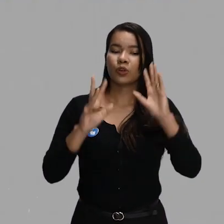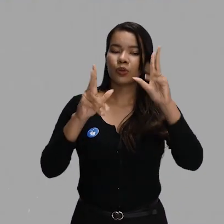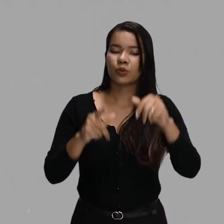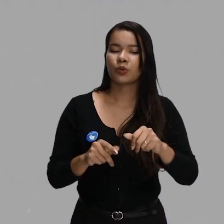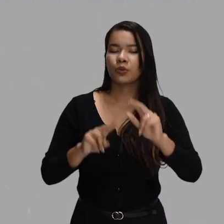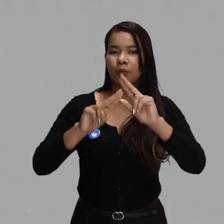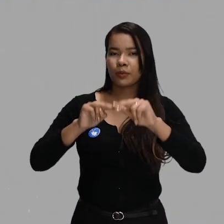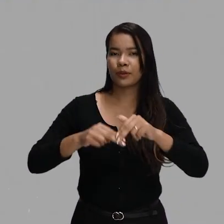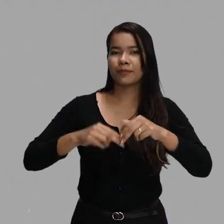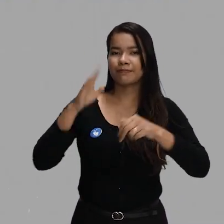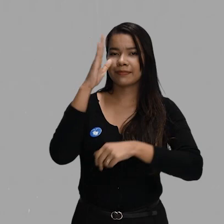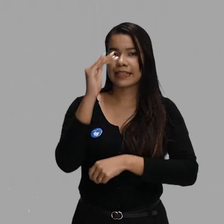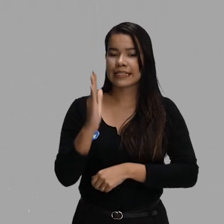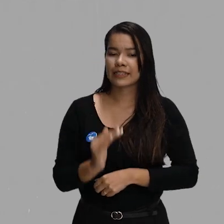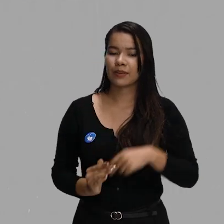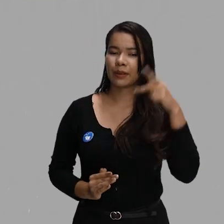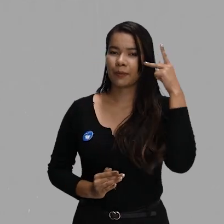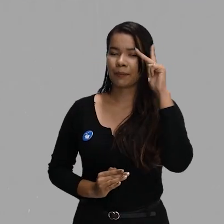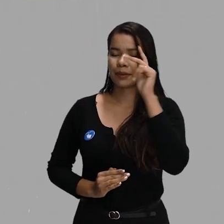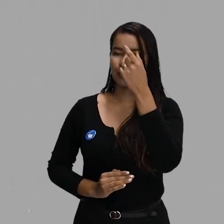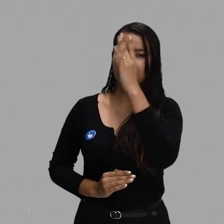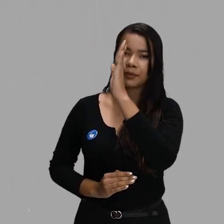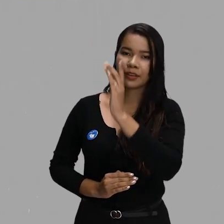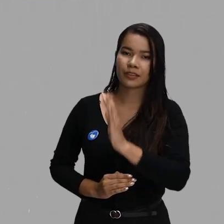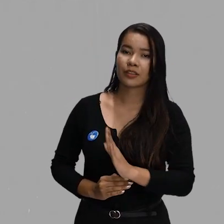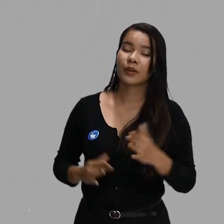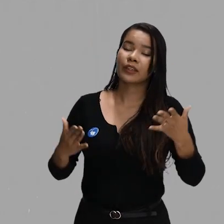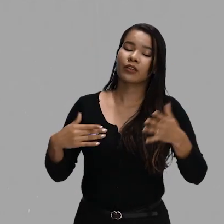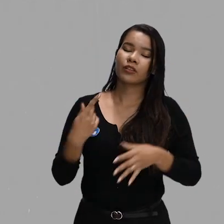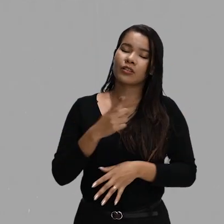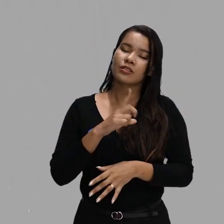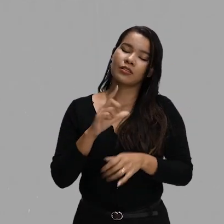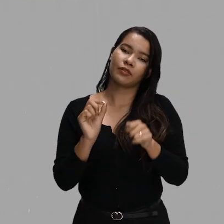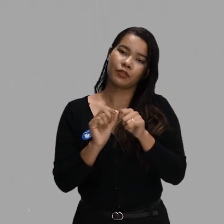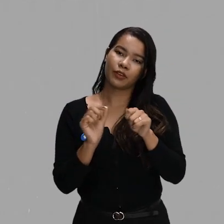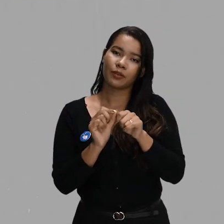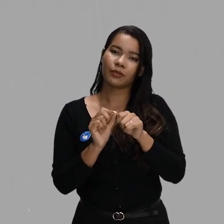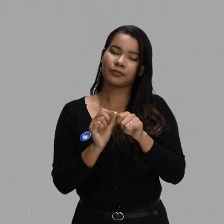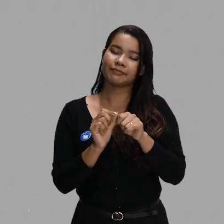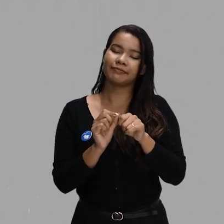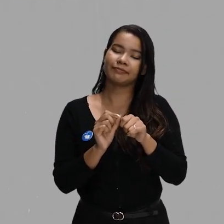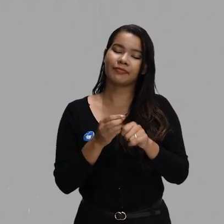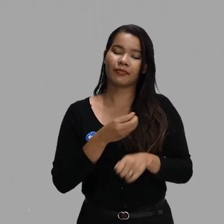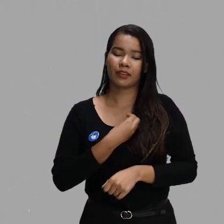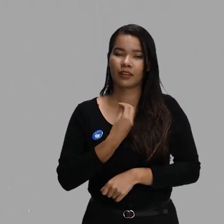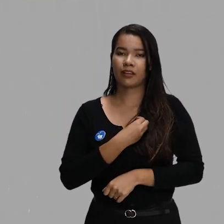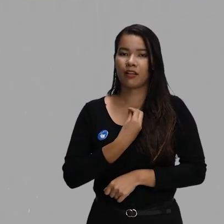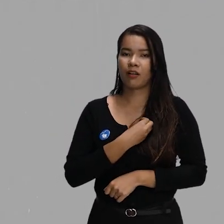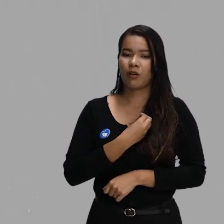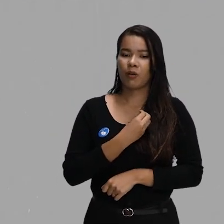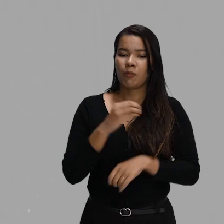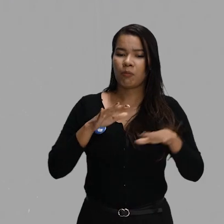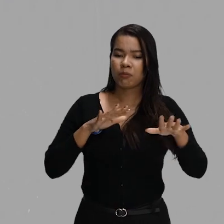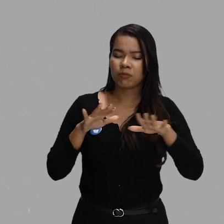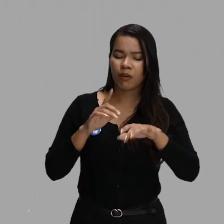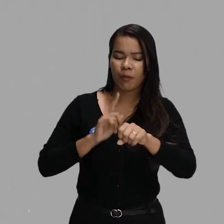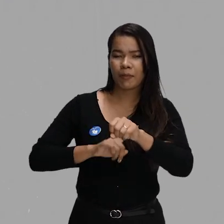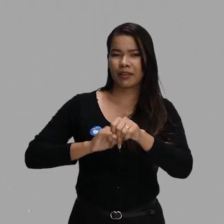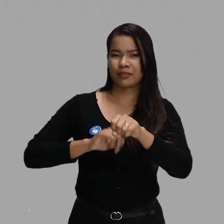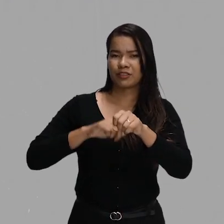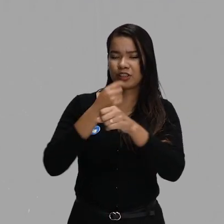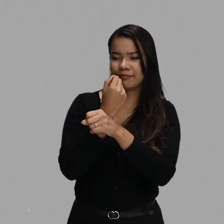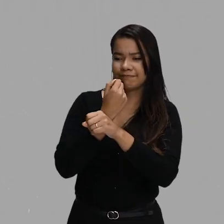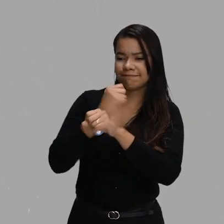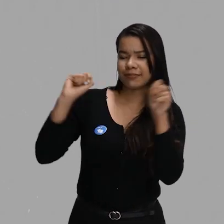ruptura, eu vou falar sempre essa palavra, né? Um momento assim de clima de independência do Brasil. Se nós estávamos